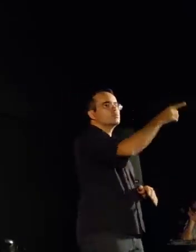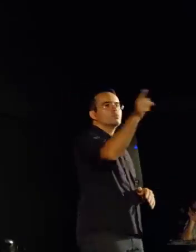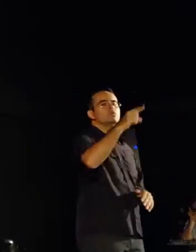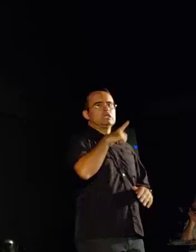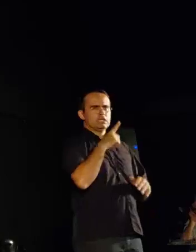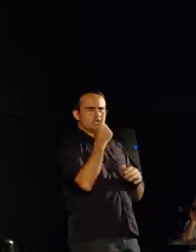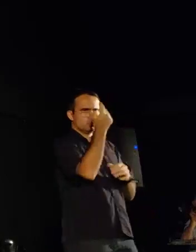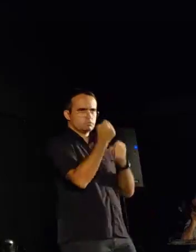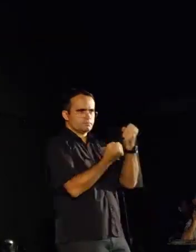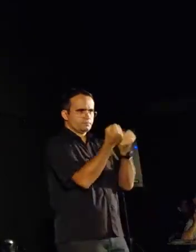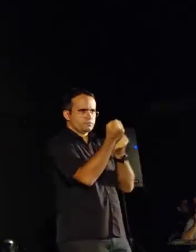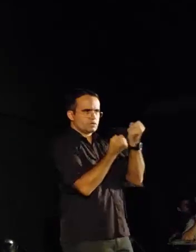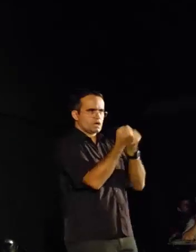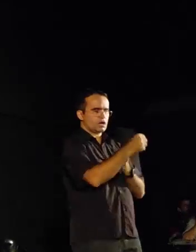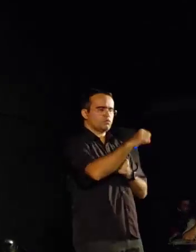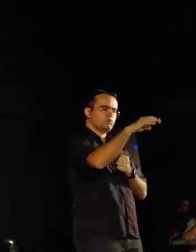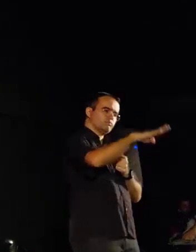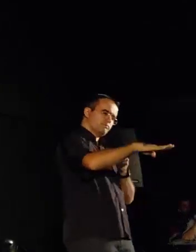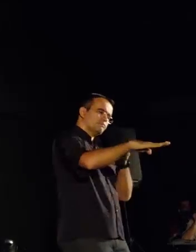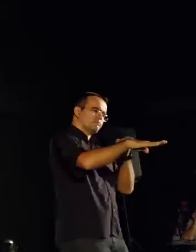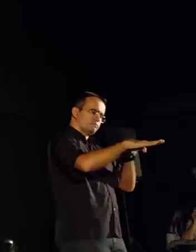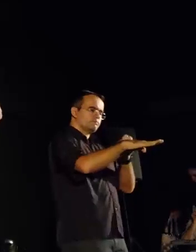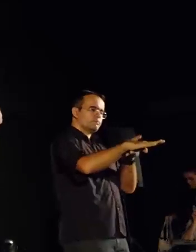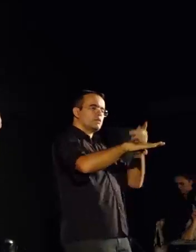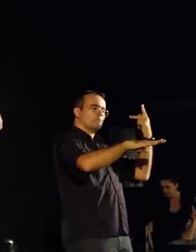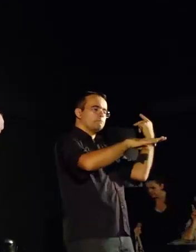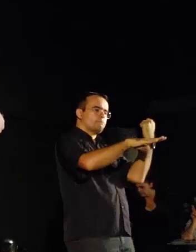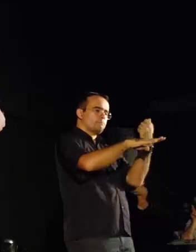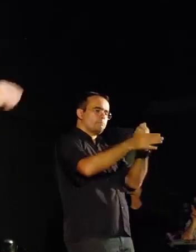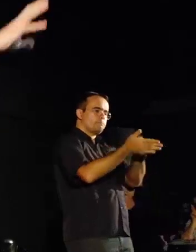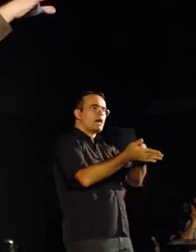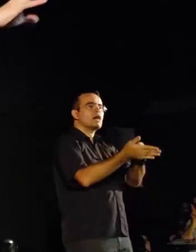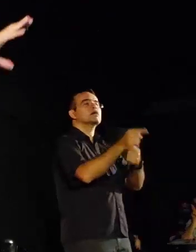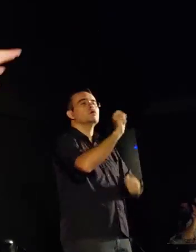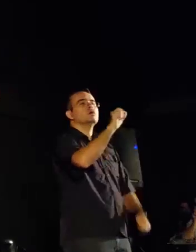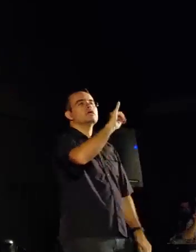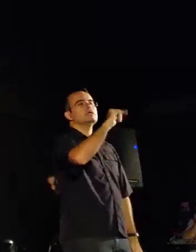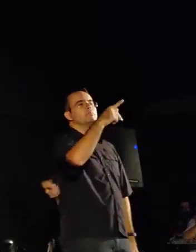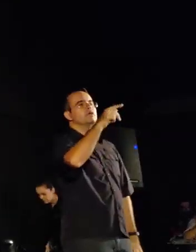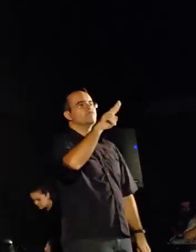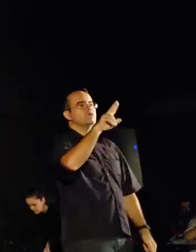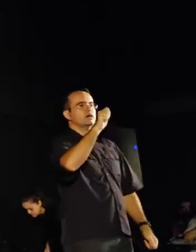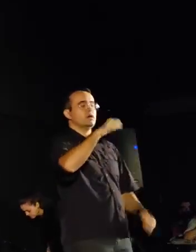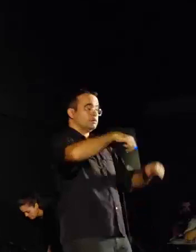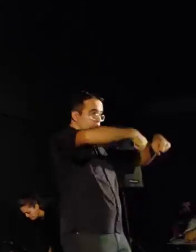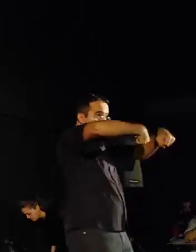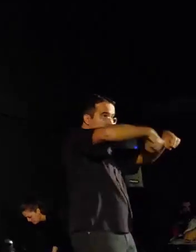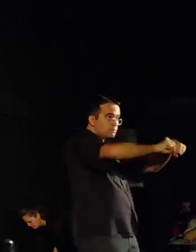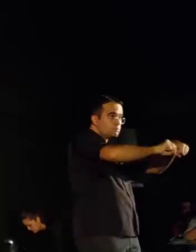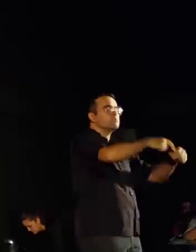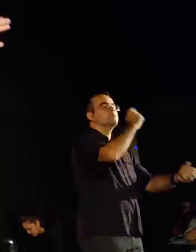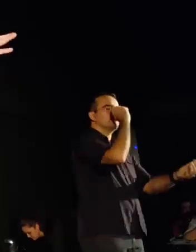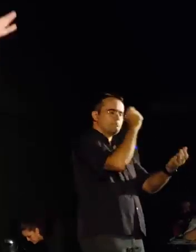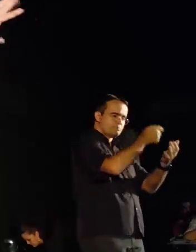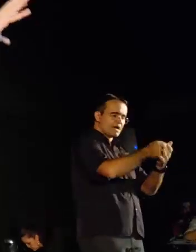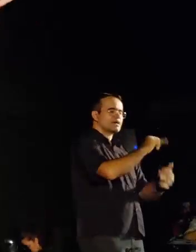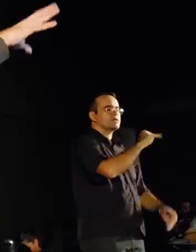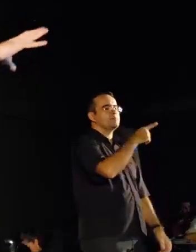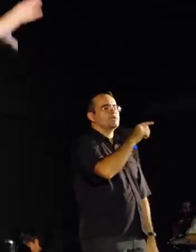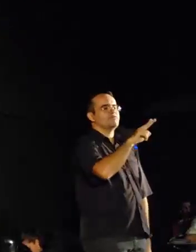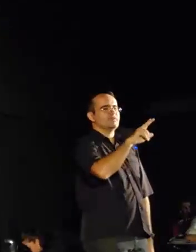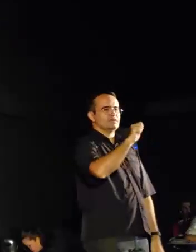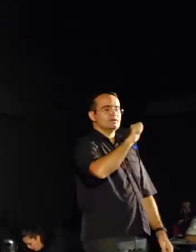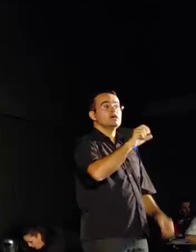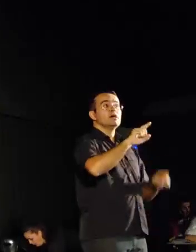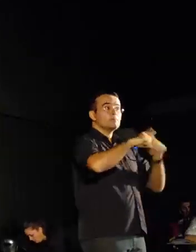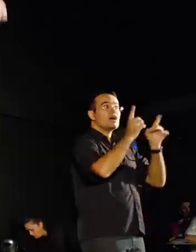carro, você paga IPVA. Você tem uma moto, você paga IPVA. Mas digamos que você venda seu